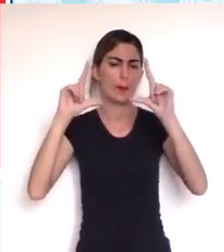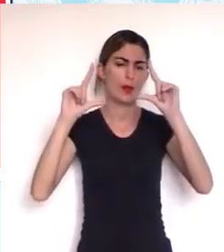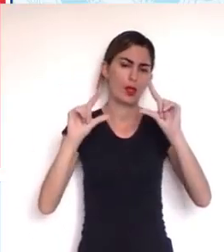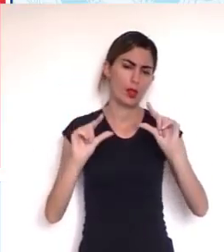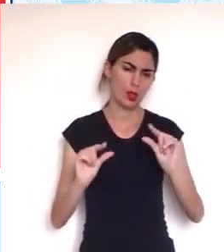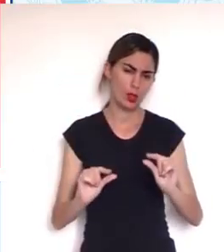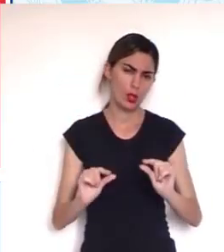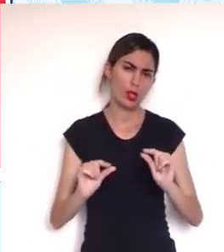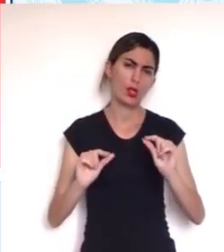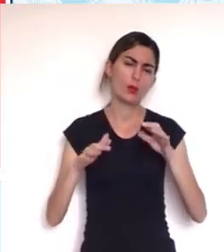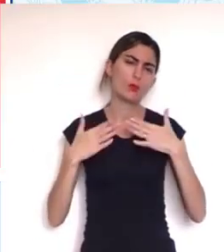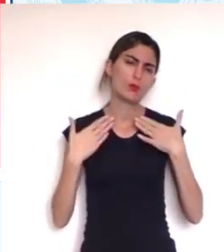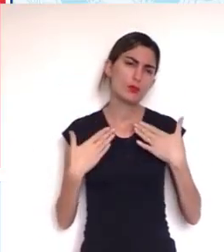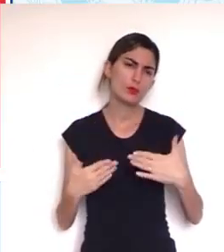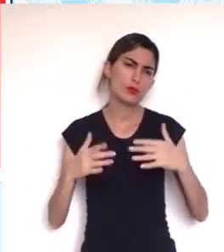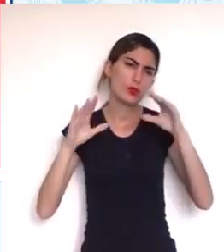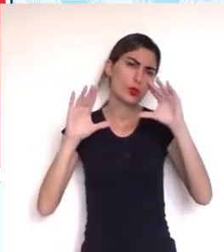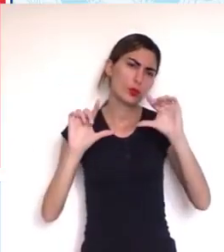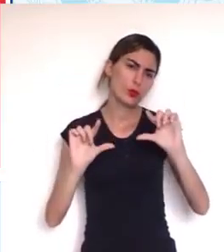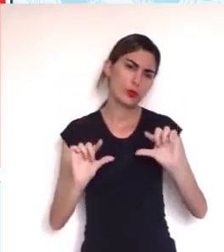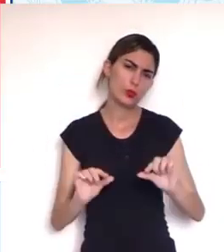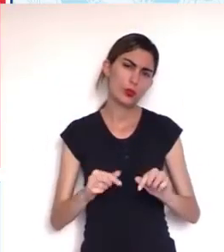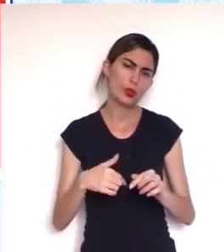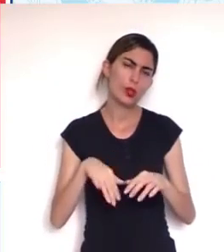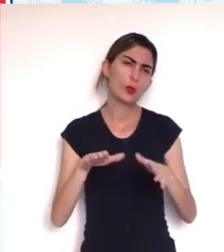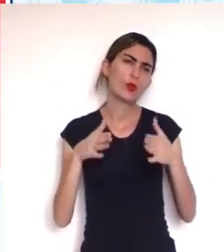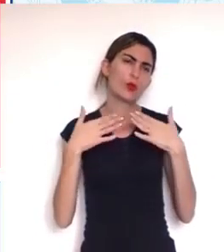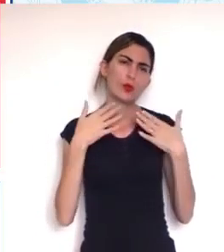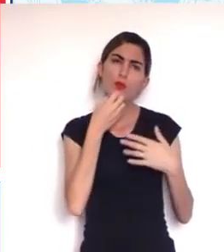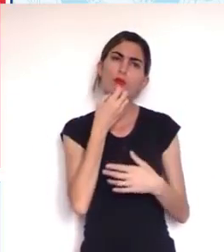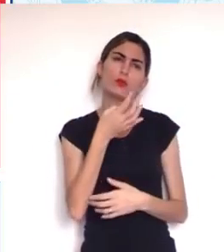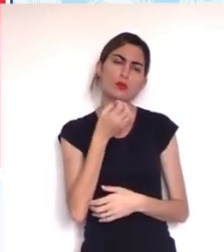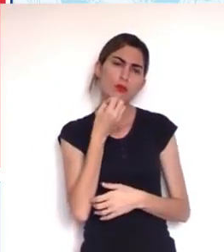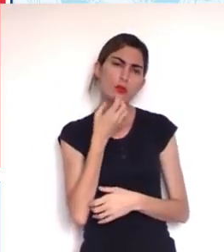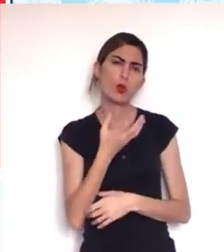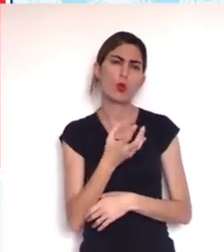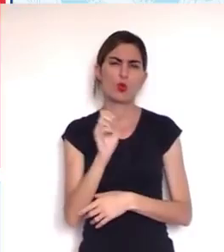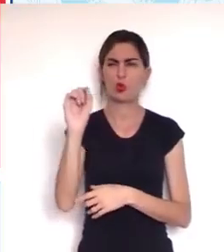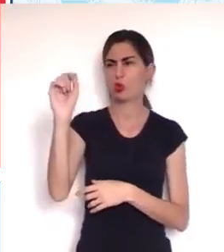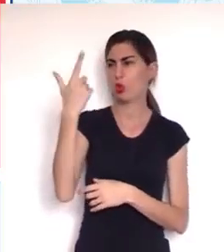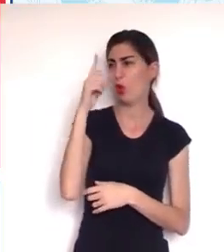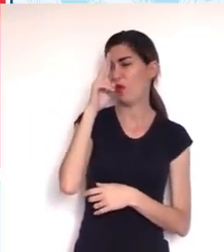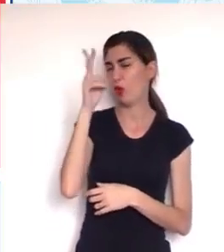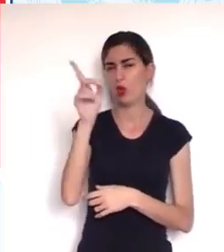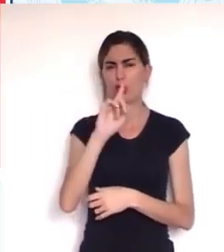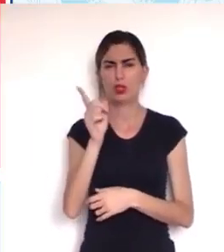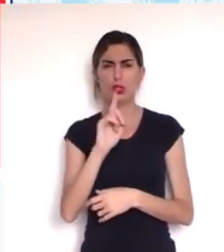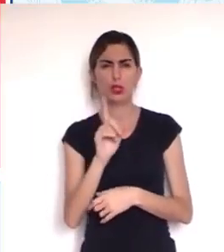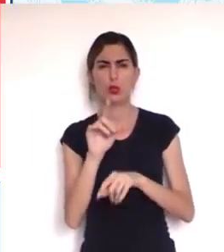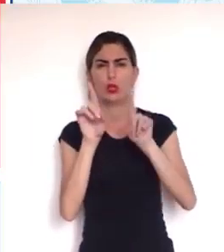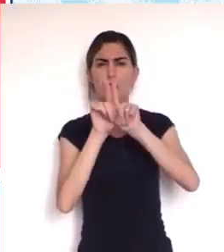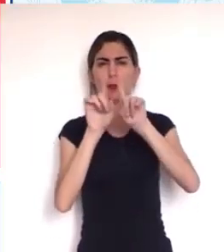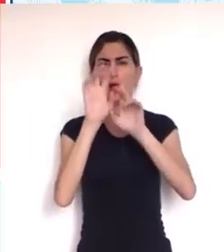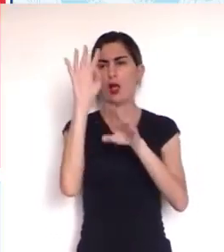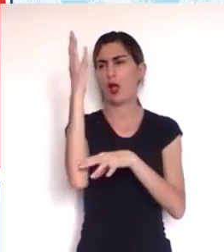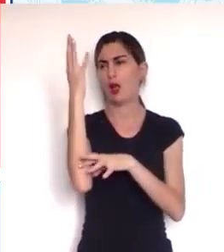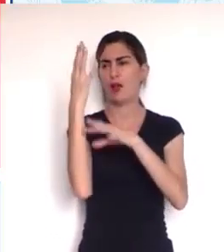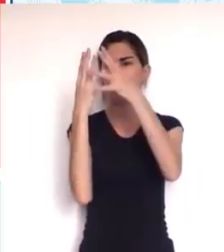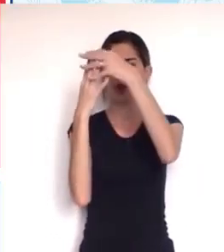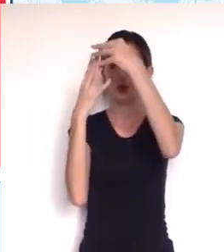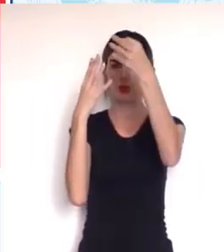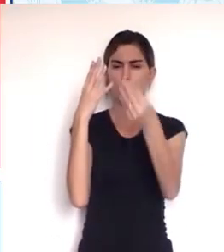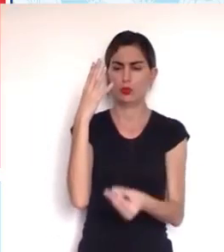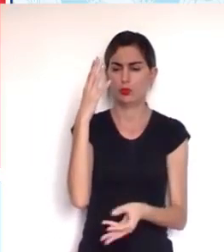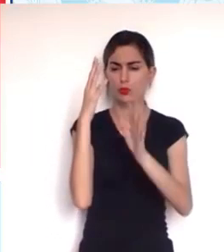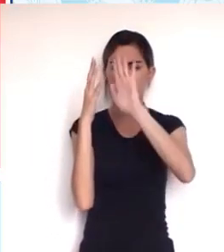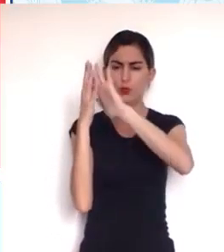pela temperatura amena, é um tempo mais fresco, vai existir ali a queda das folhas das árvores